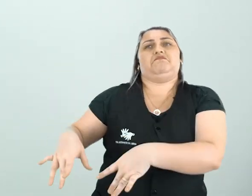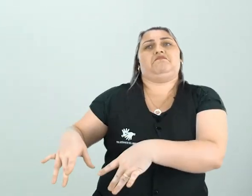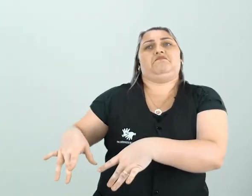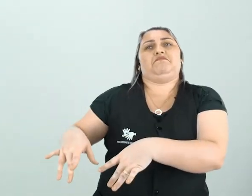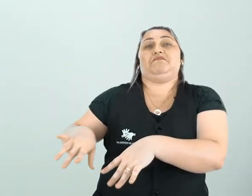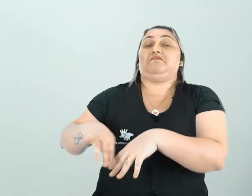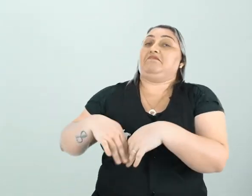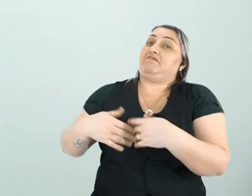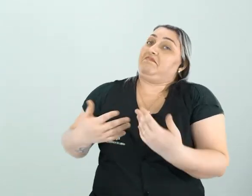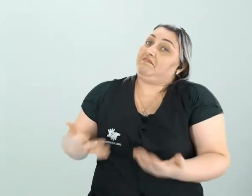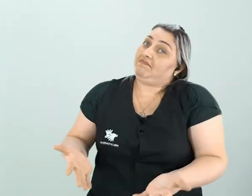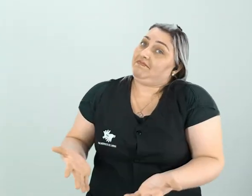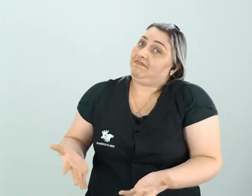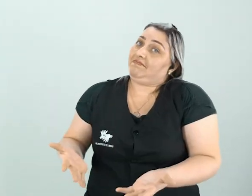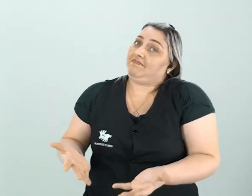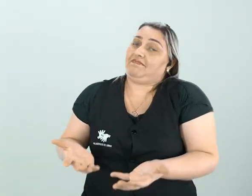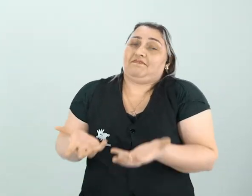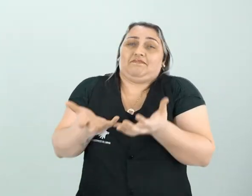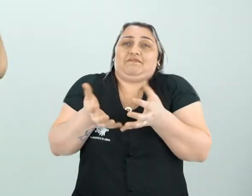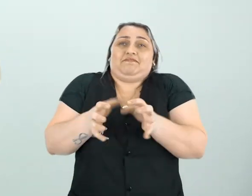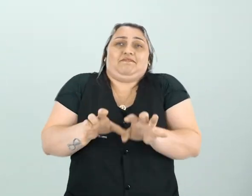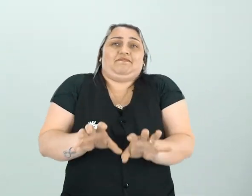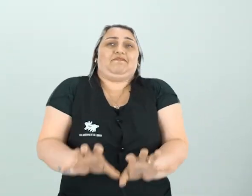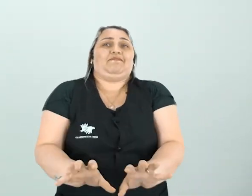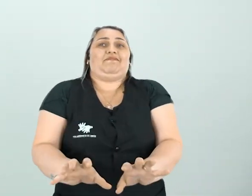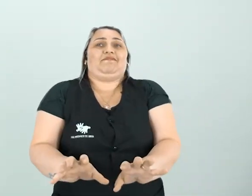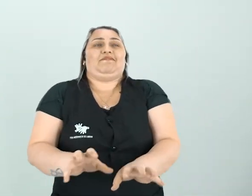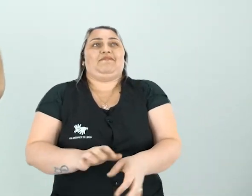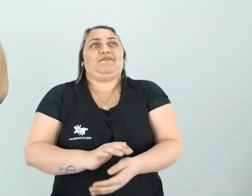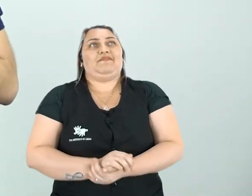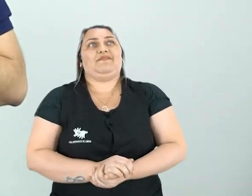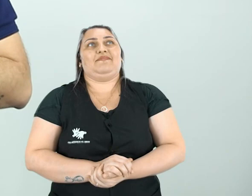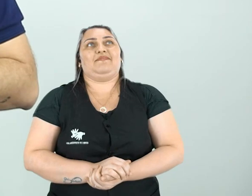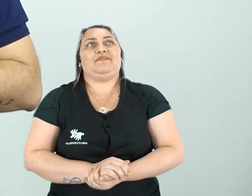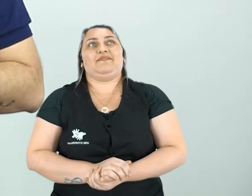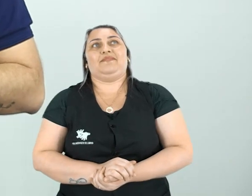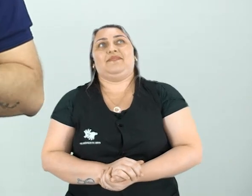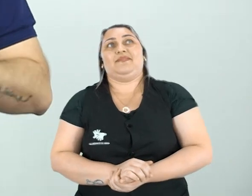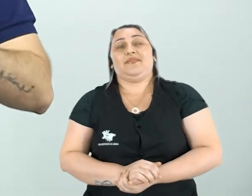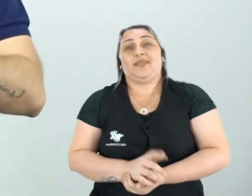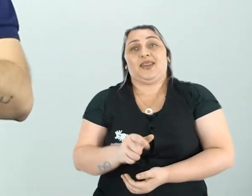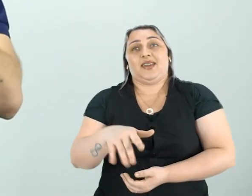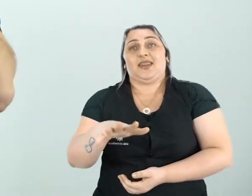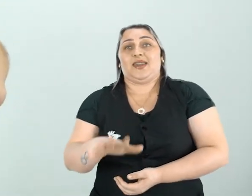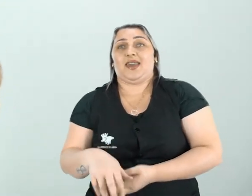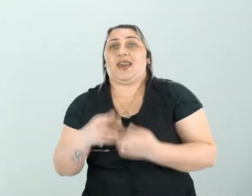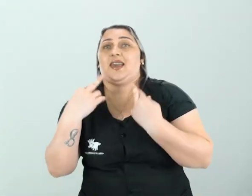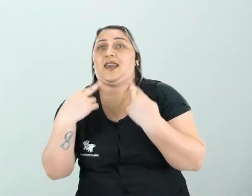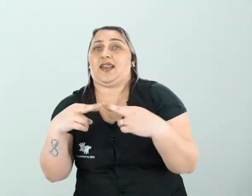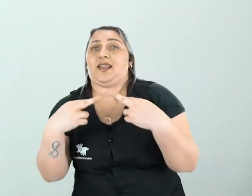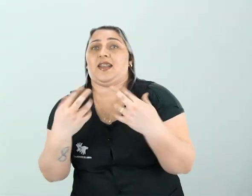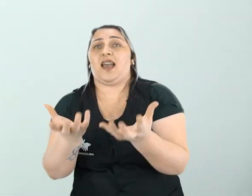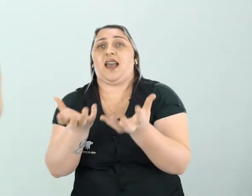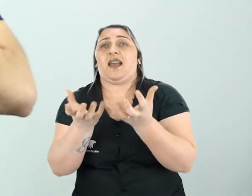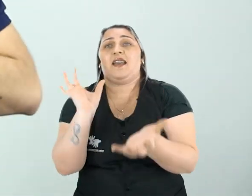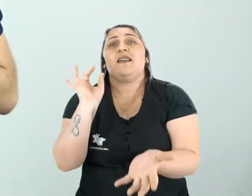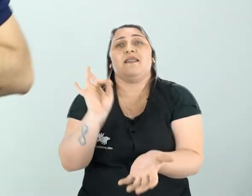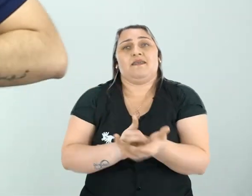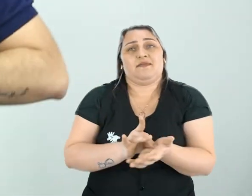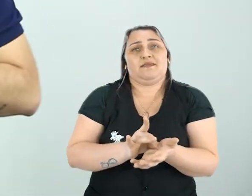nem tanto, ela disse logo, ah, eu não queria. Então, quem desdenha, quer